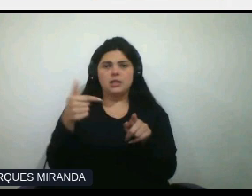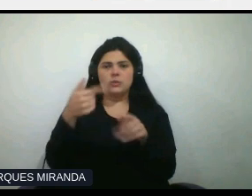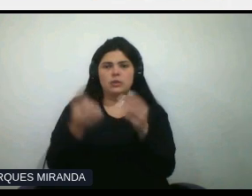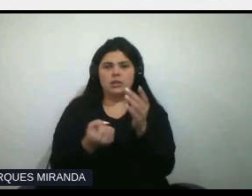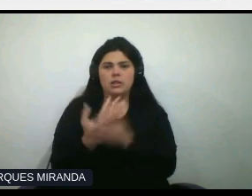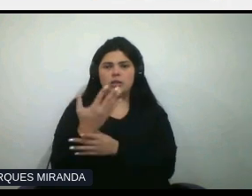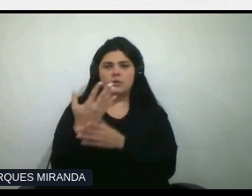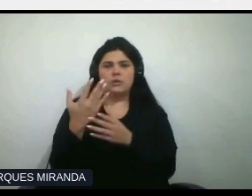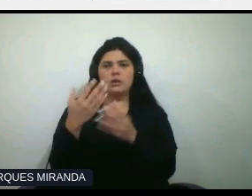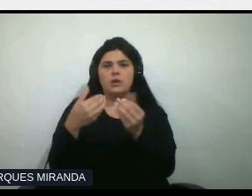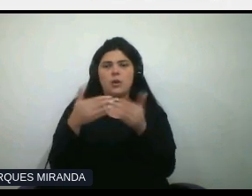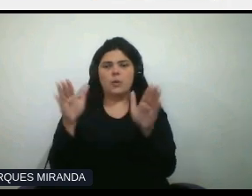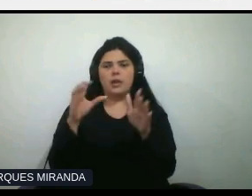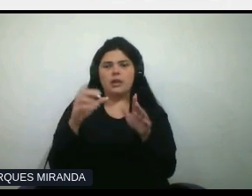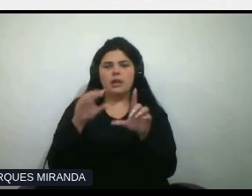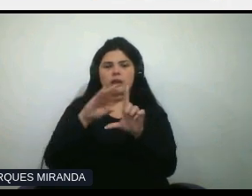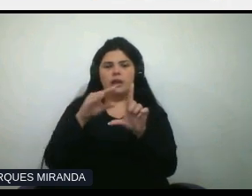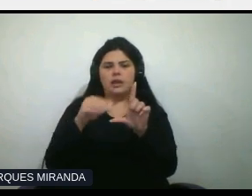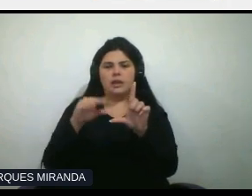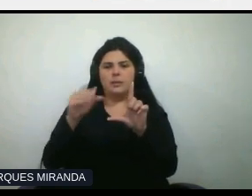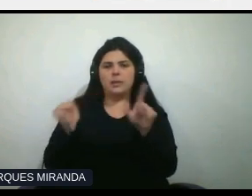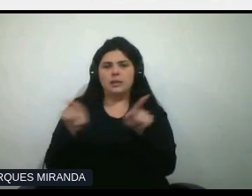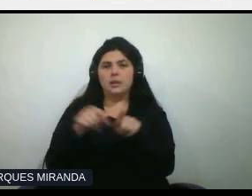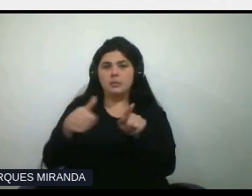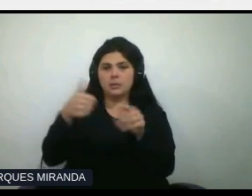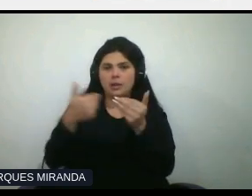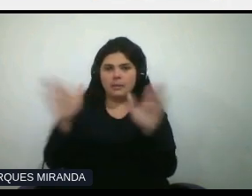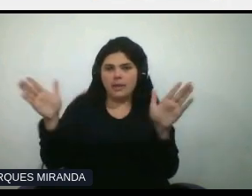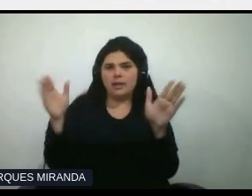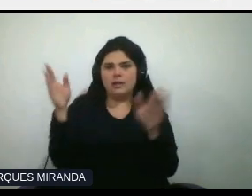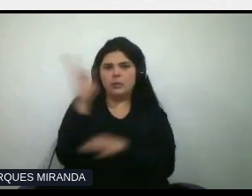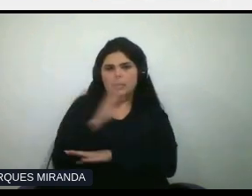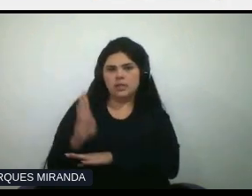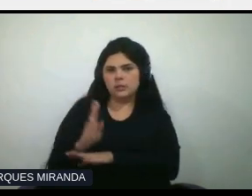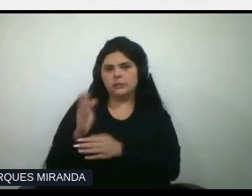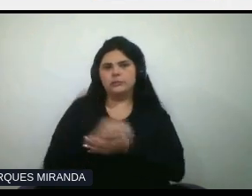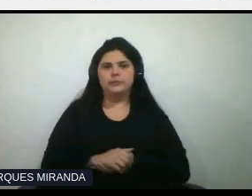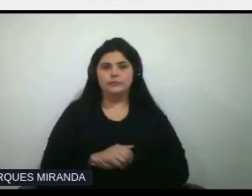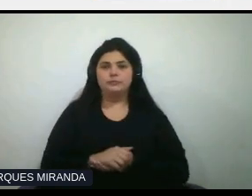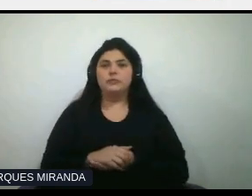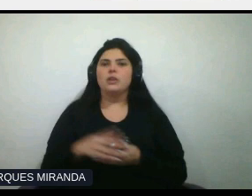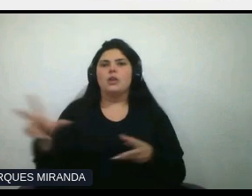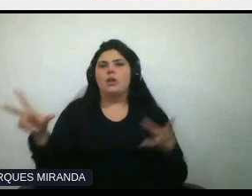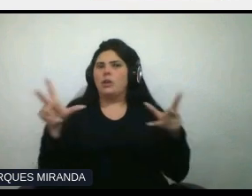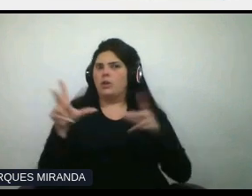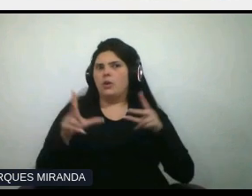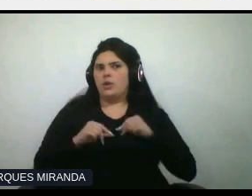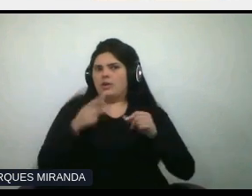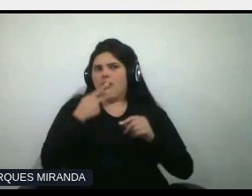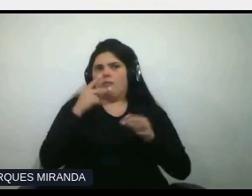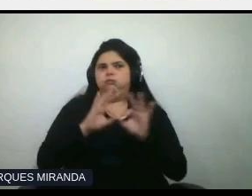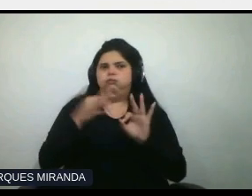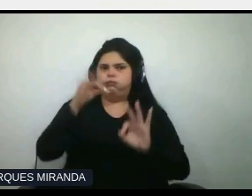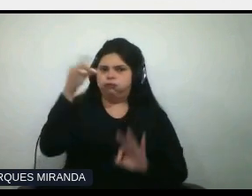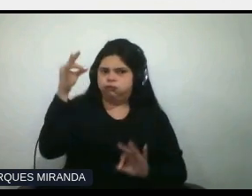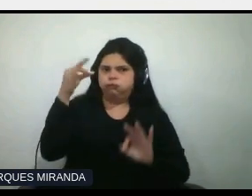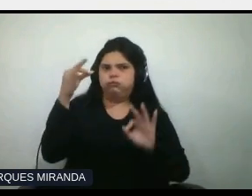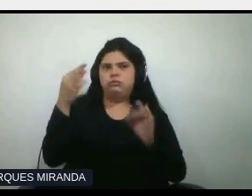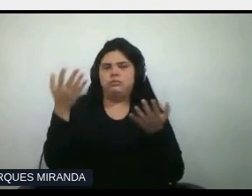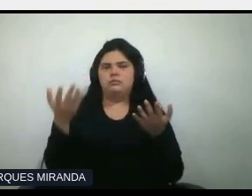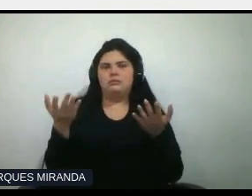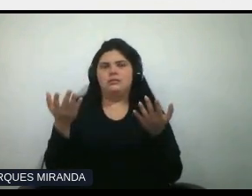comunidade Open Kanban, que é a primeira comunidade aberta de Kanban do Brasil. Ufa, falei bastante, né?